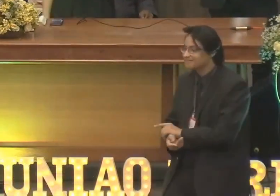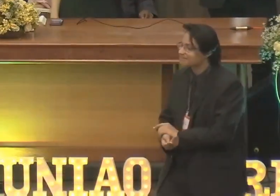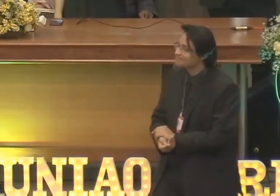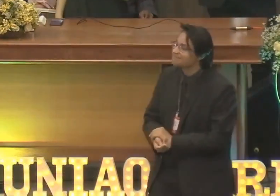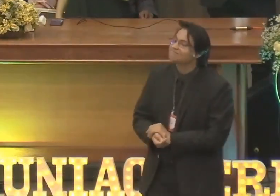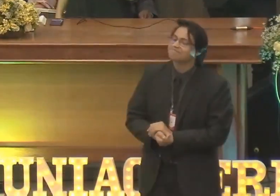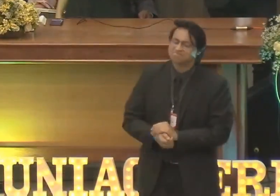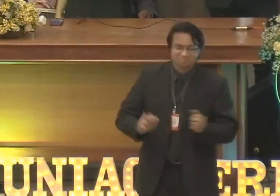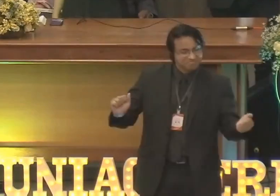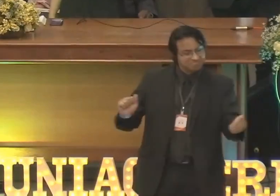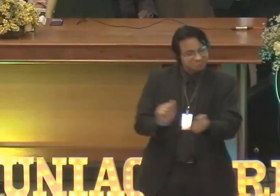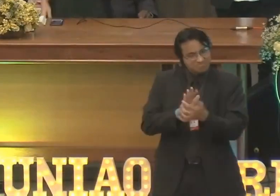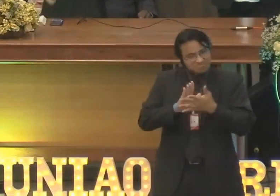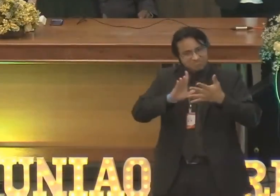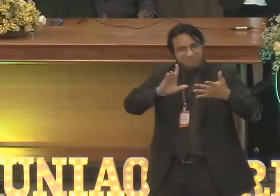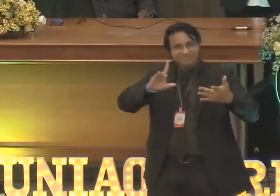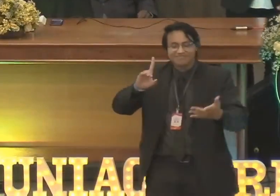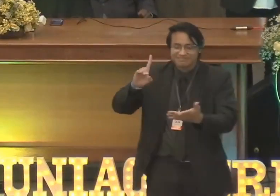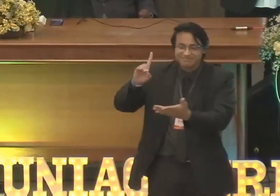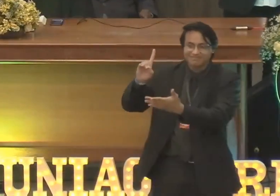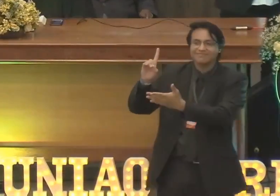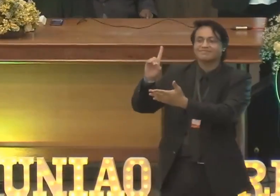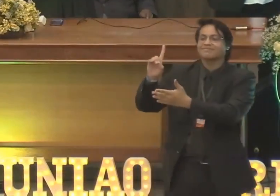poder. Eita, glória a Deus!